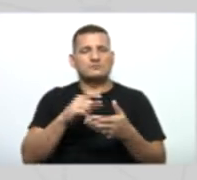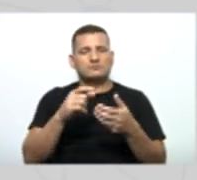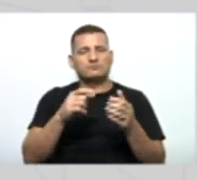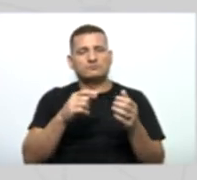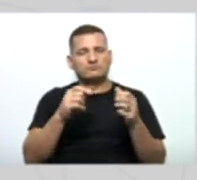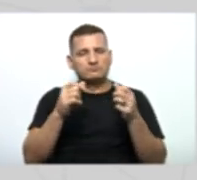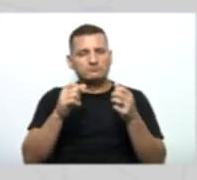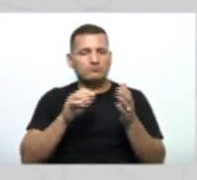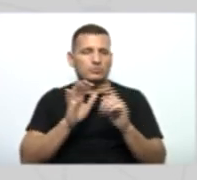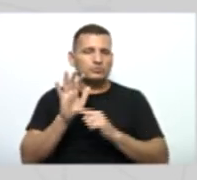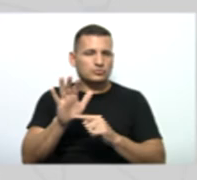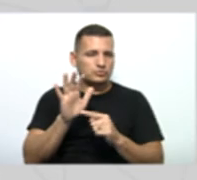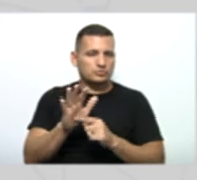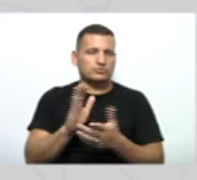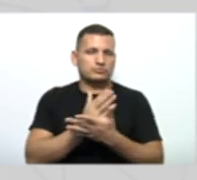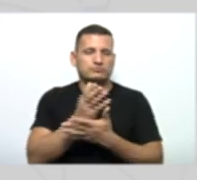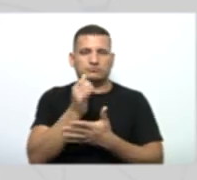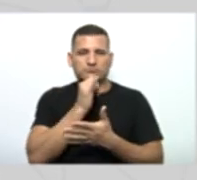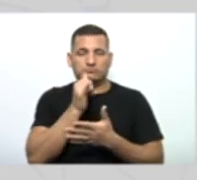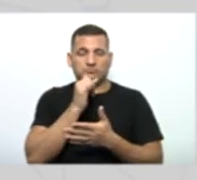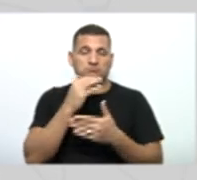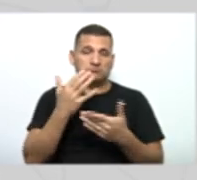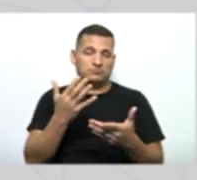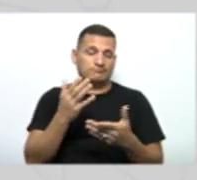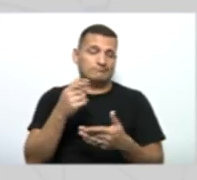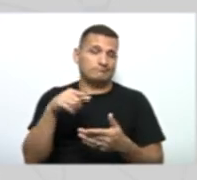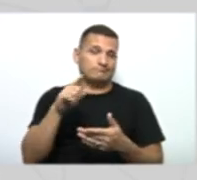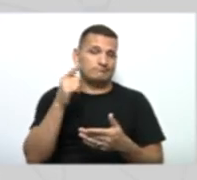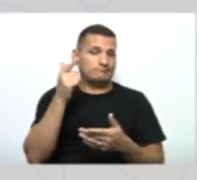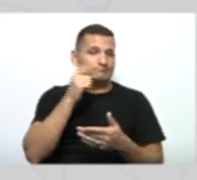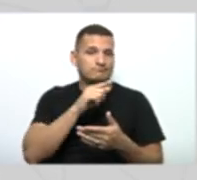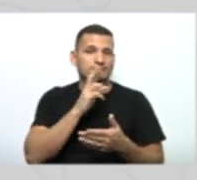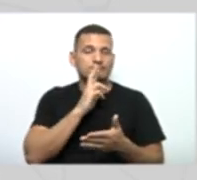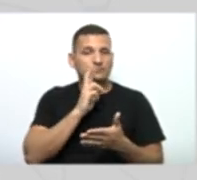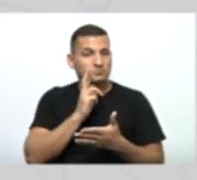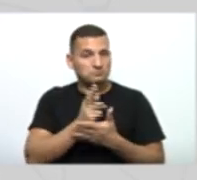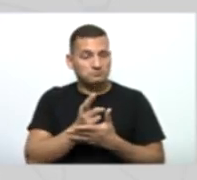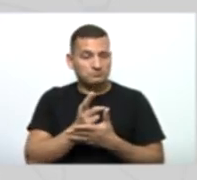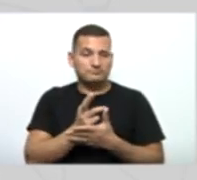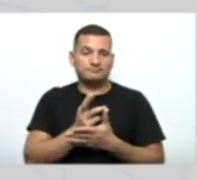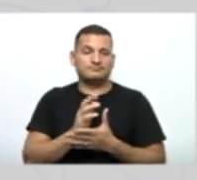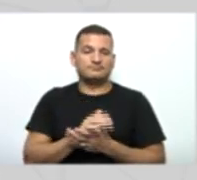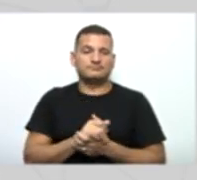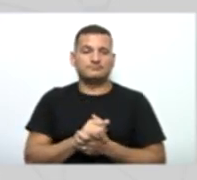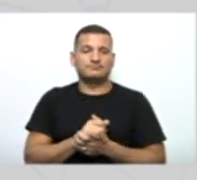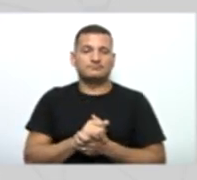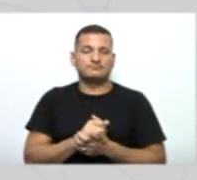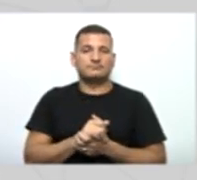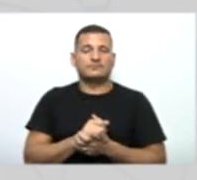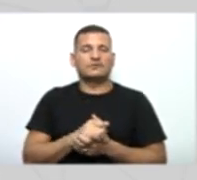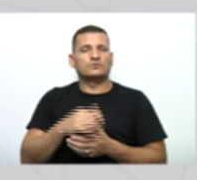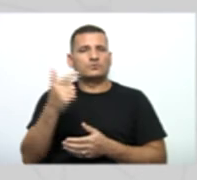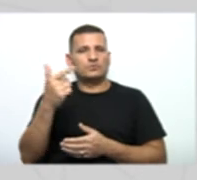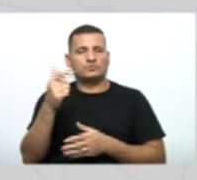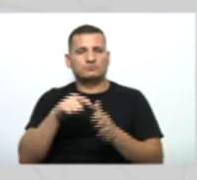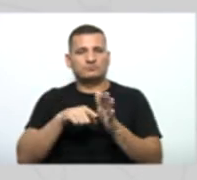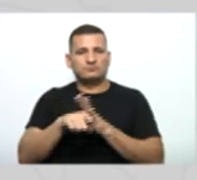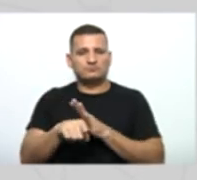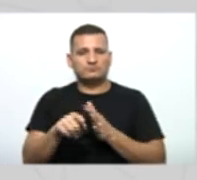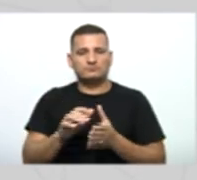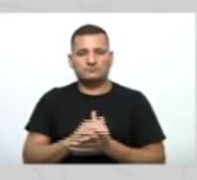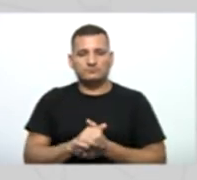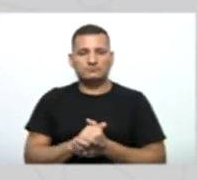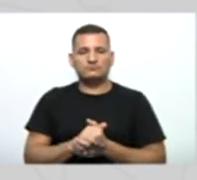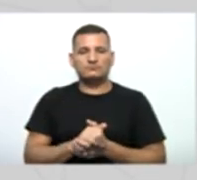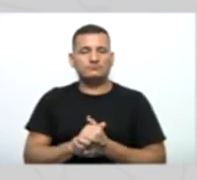exemplo. Então eu acho que vocês conseguiram responder com certeza aí sobre esse conceito. Questão 2. Baseado nos